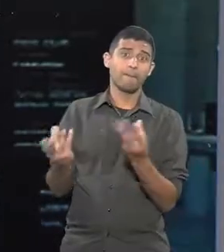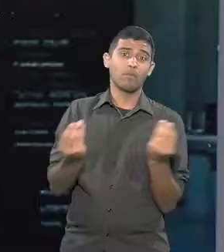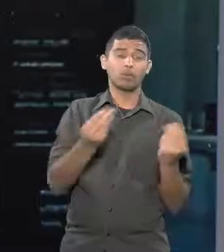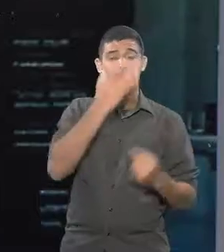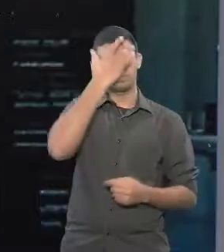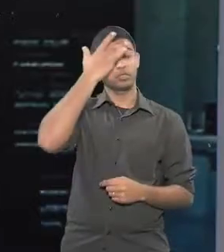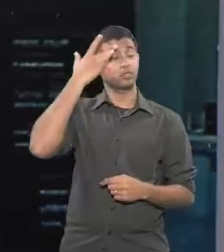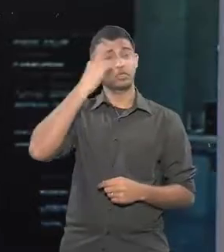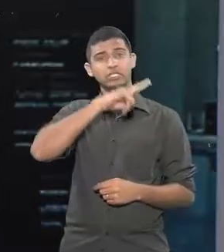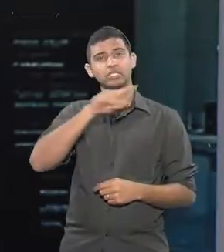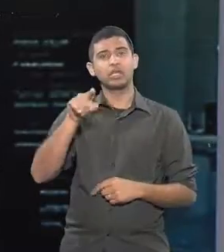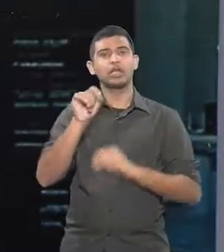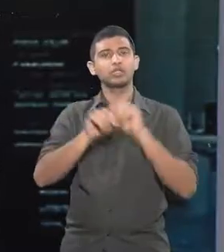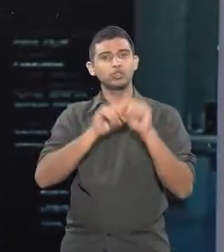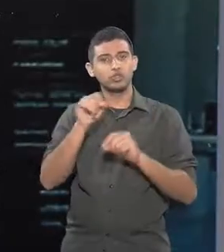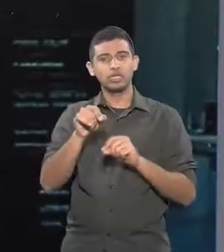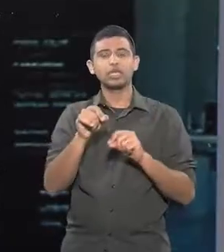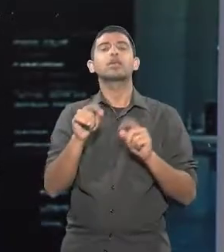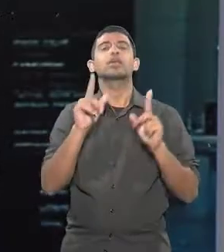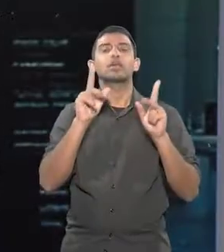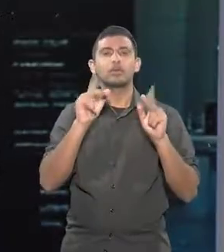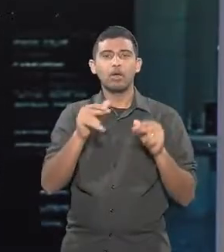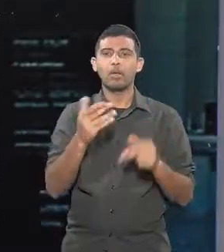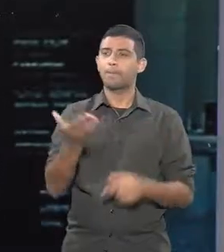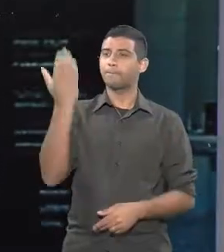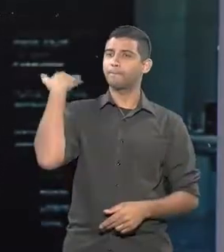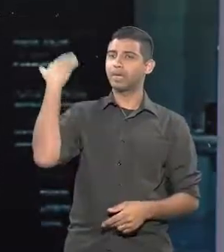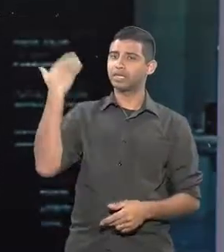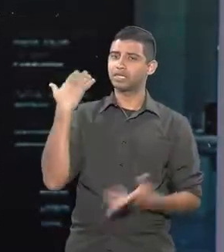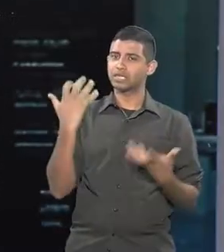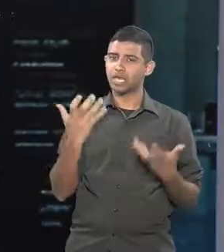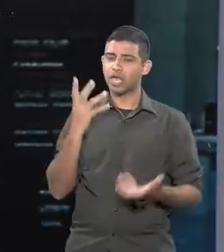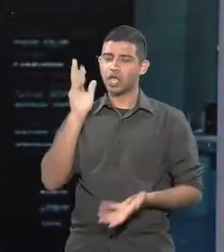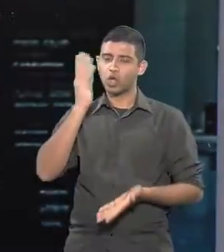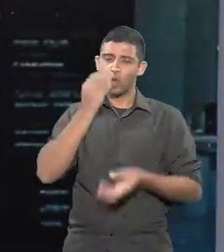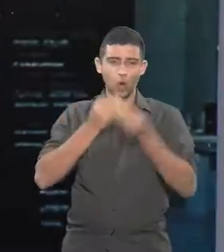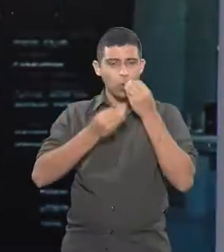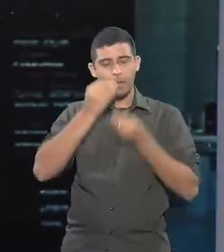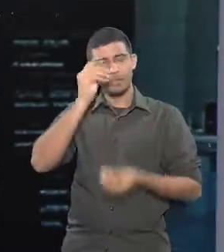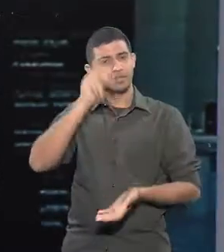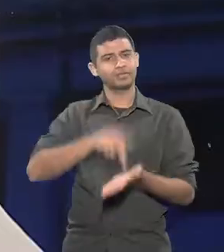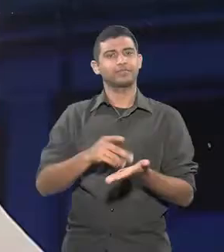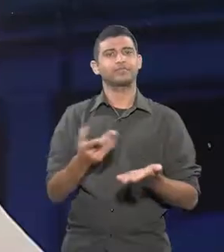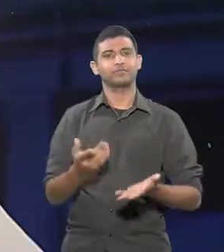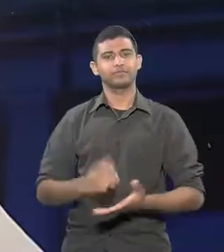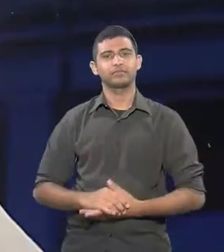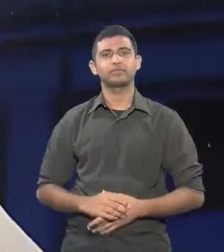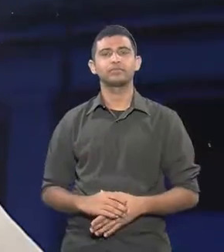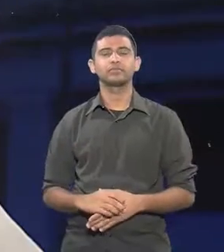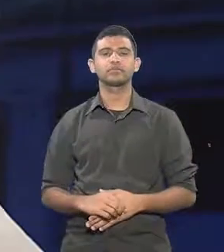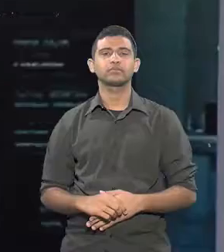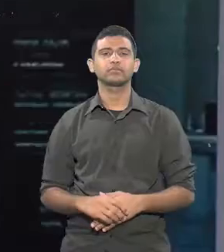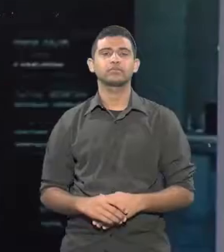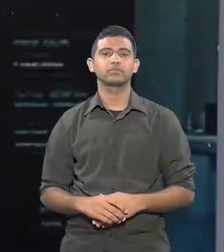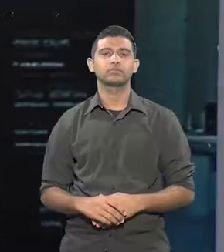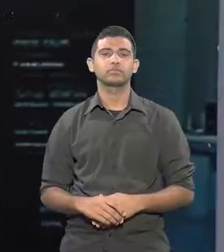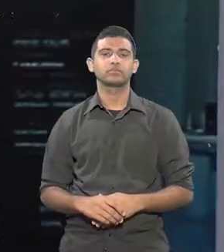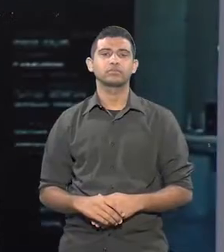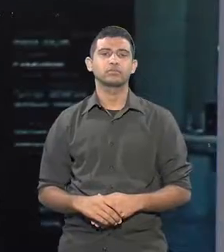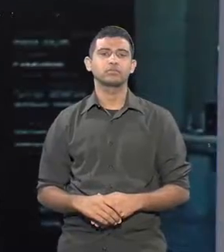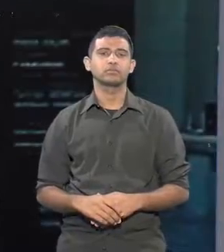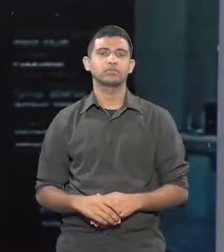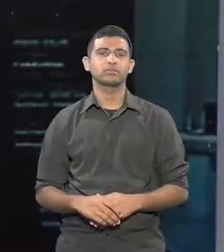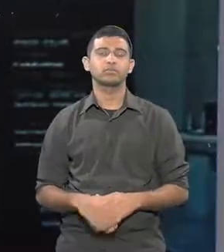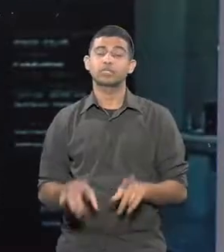estão buscando voltar a isso, a comer a comida de verdade, né? Buscando uma alimentação mais saudável. Exatamente,